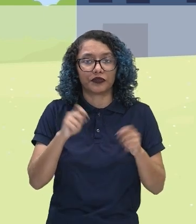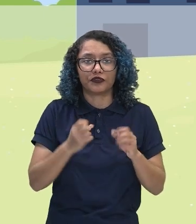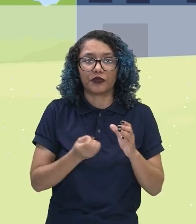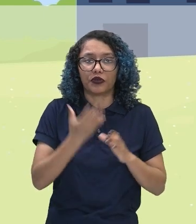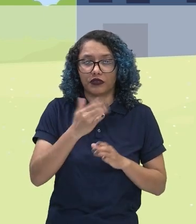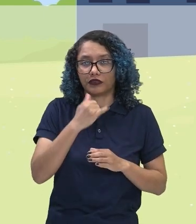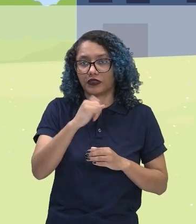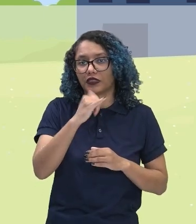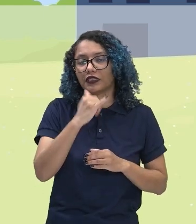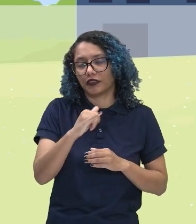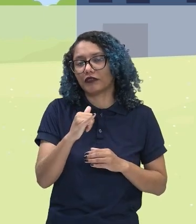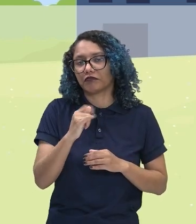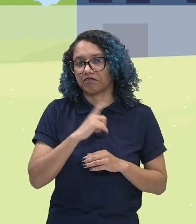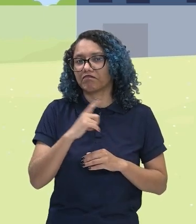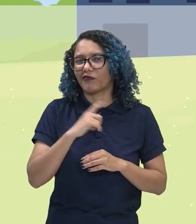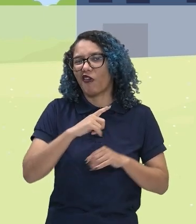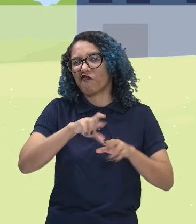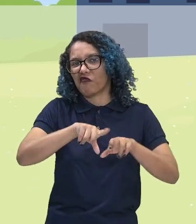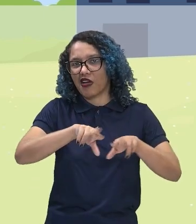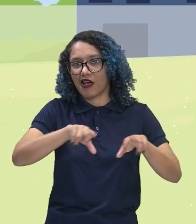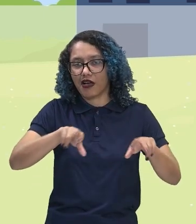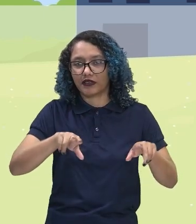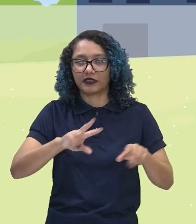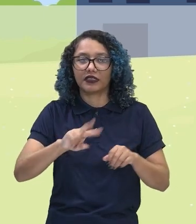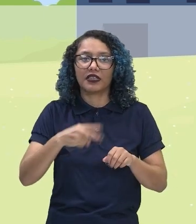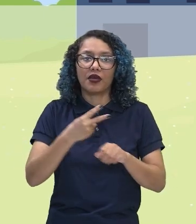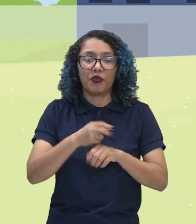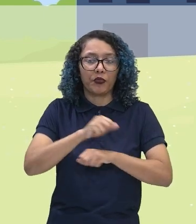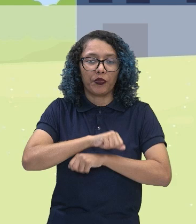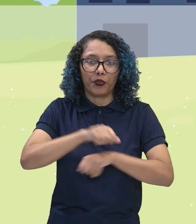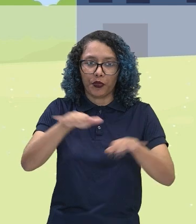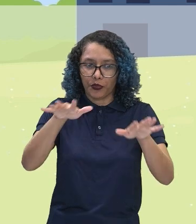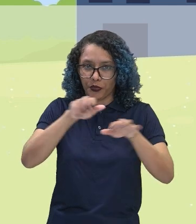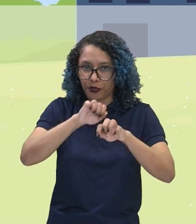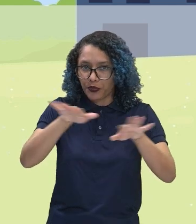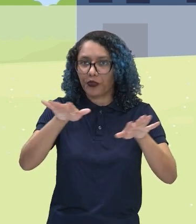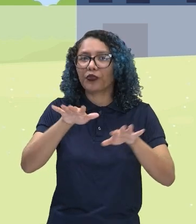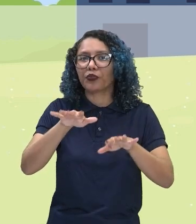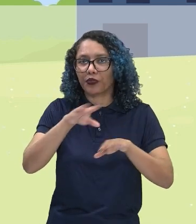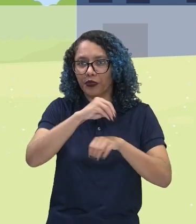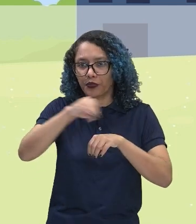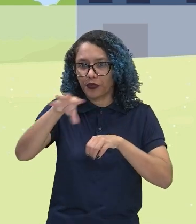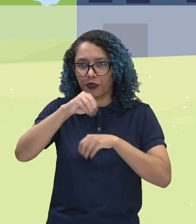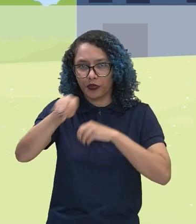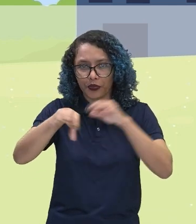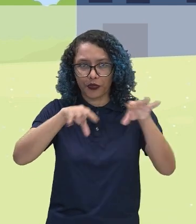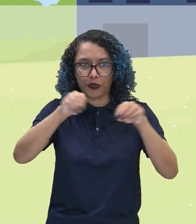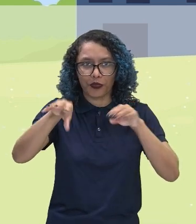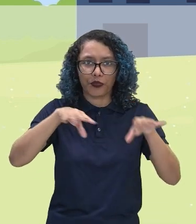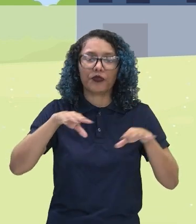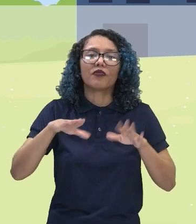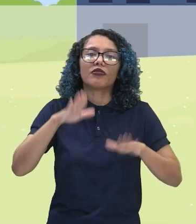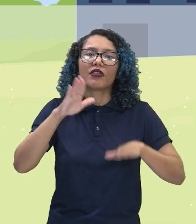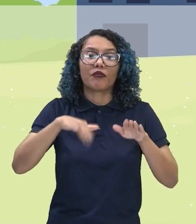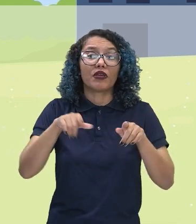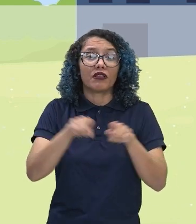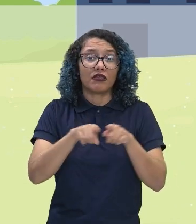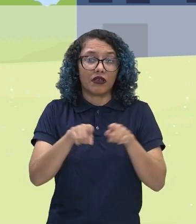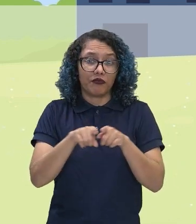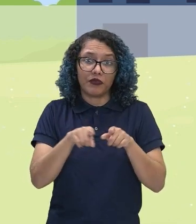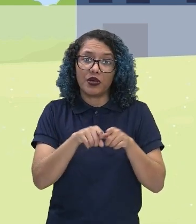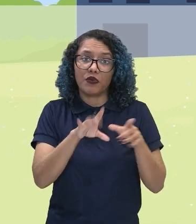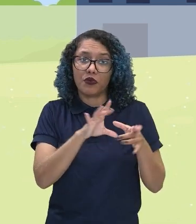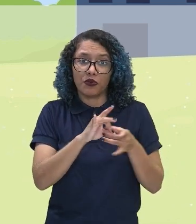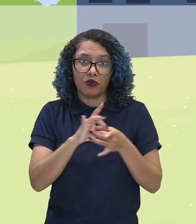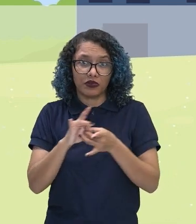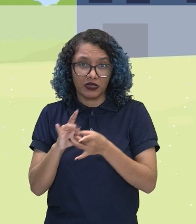gerar energia elétrica, para que depois ela possa ser distribuída. Então, isso também vai depender muito do contexto onde se